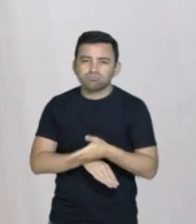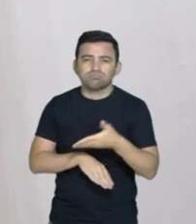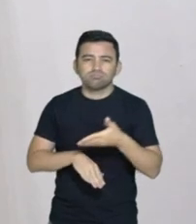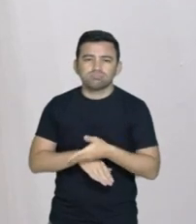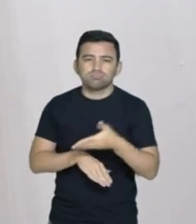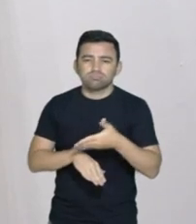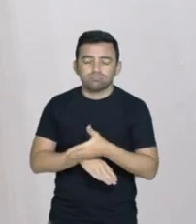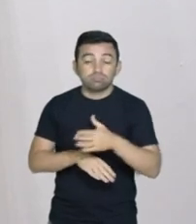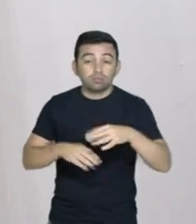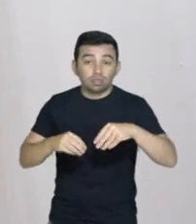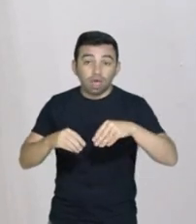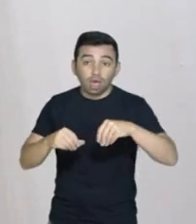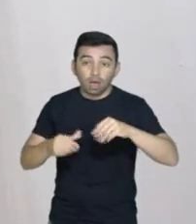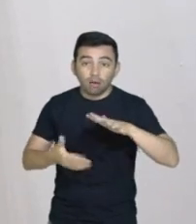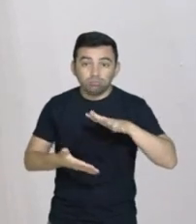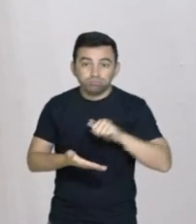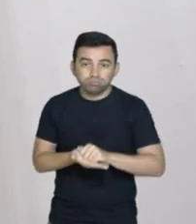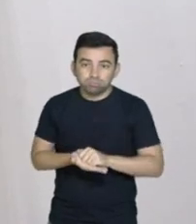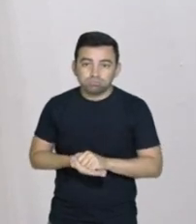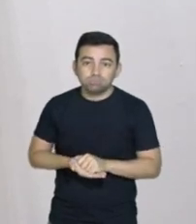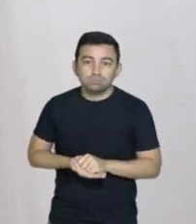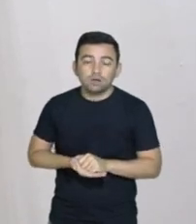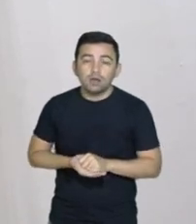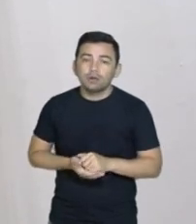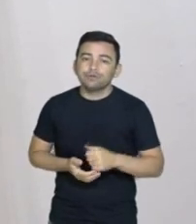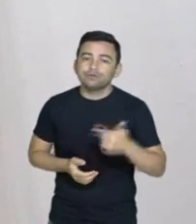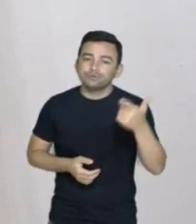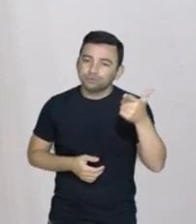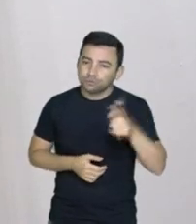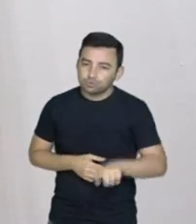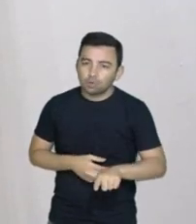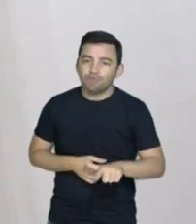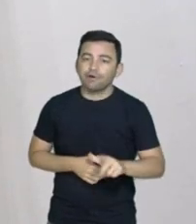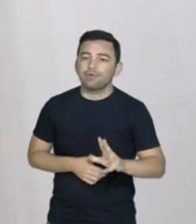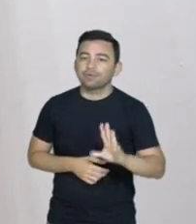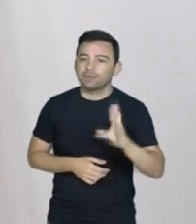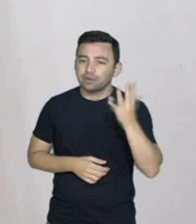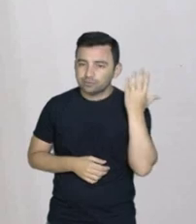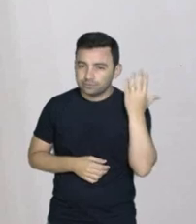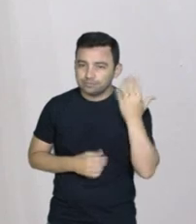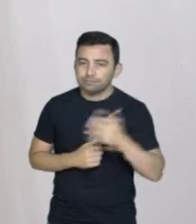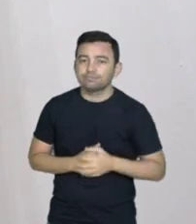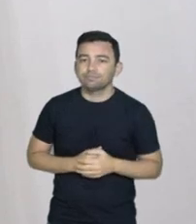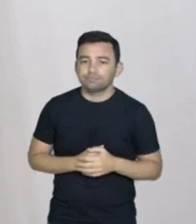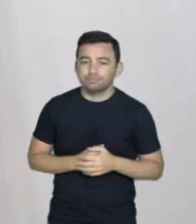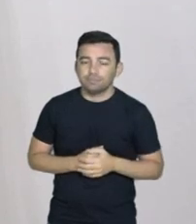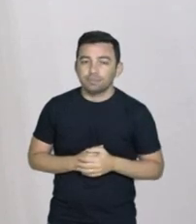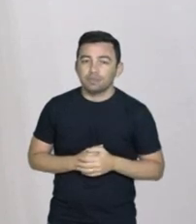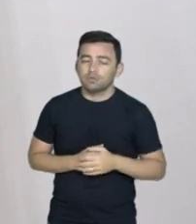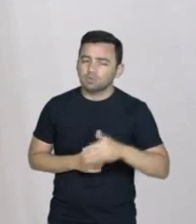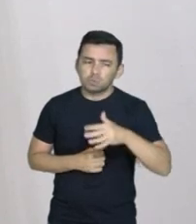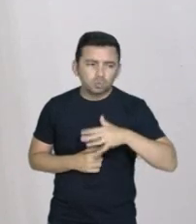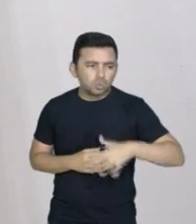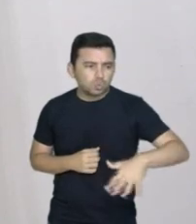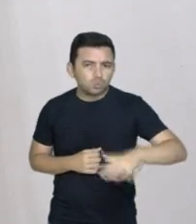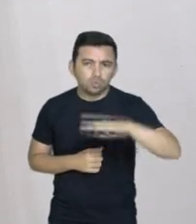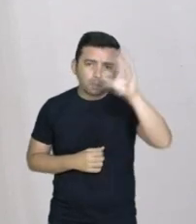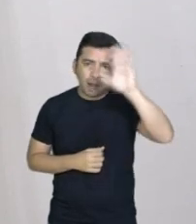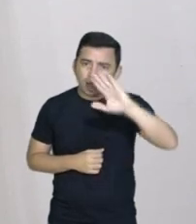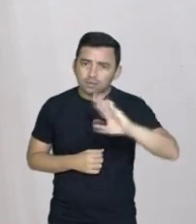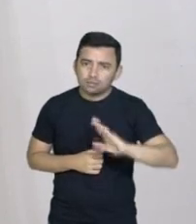de terras que voltaram a acontecer no Brasil